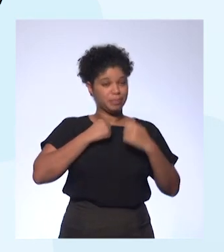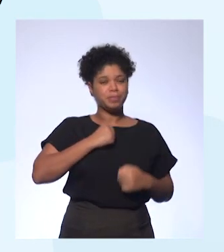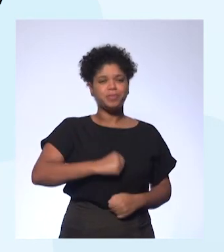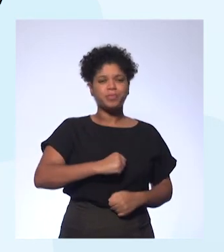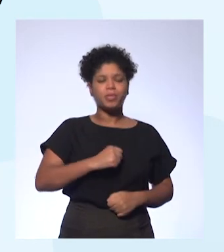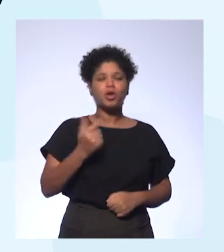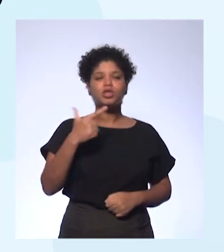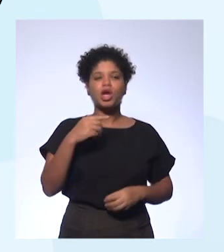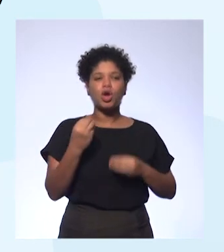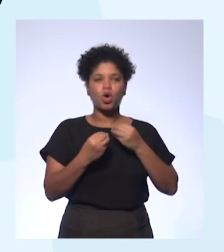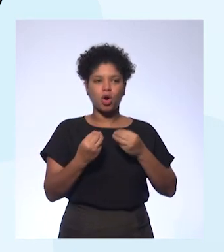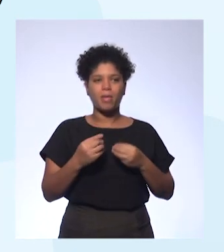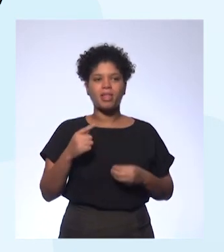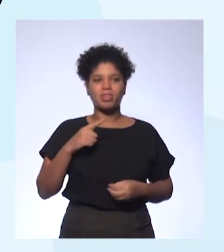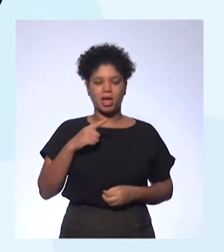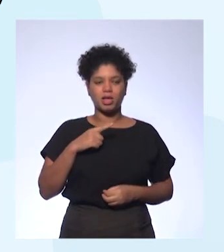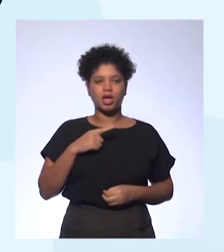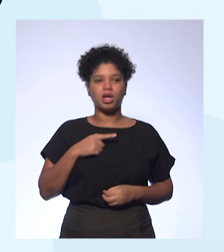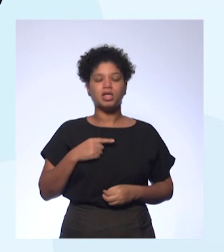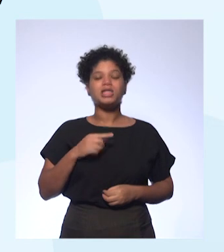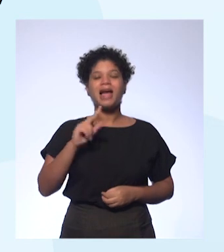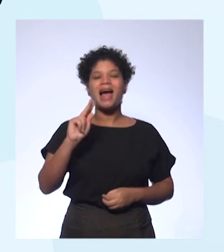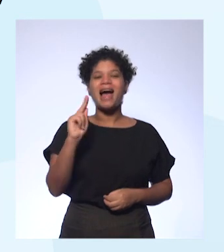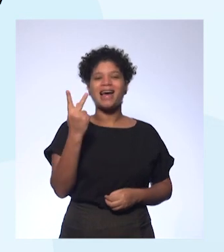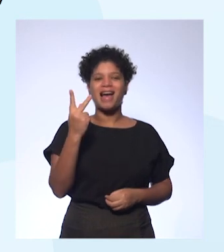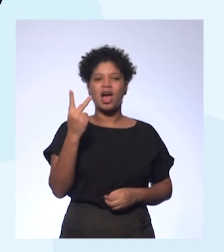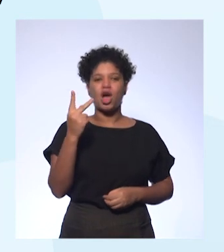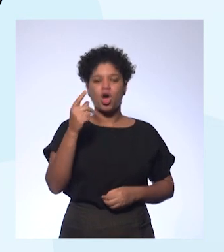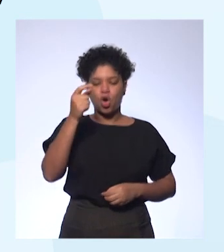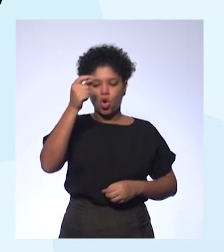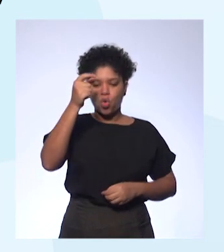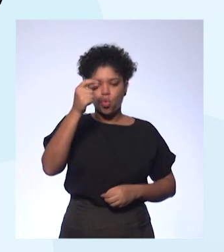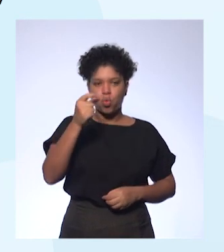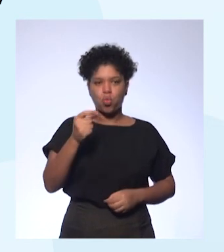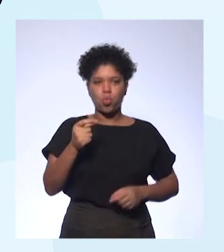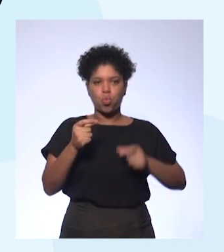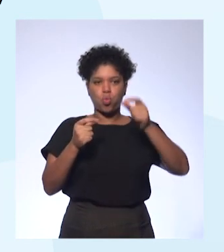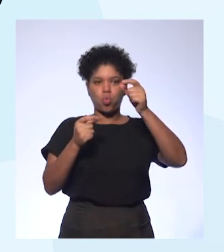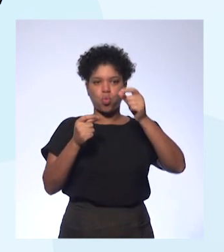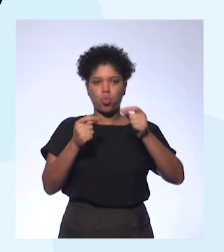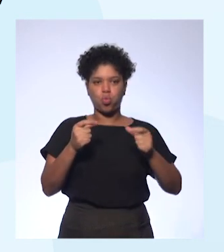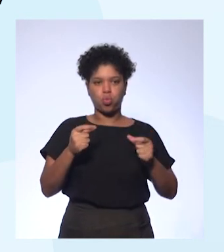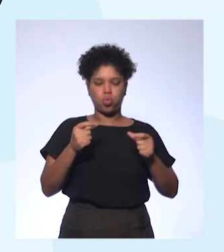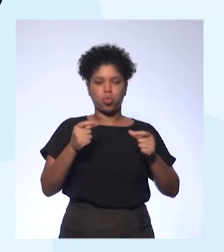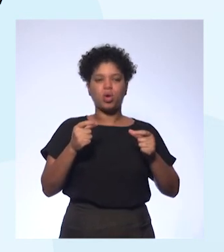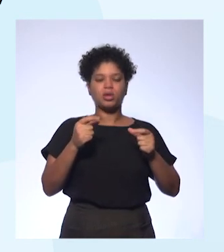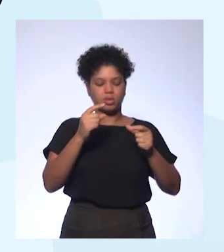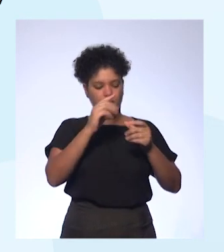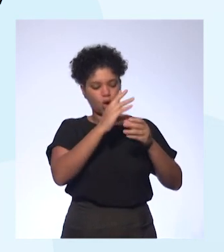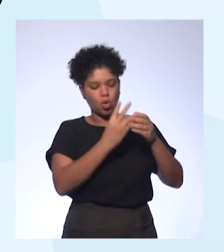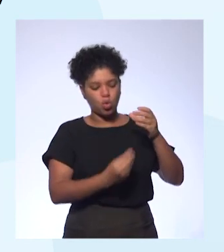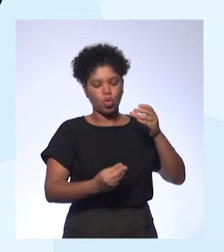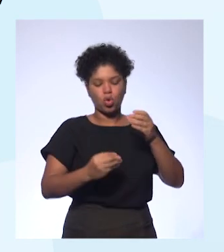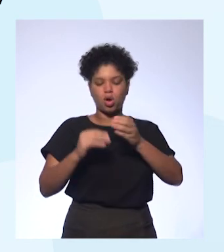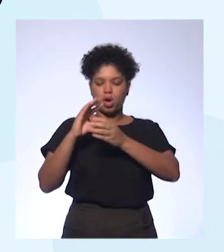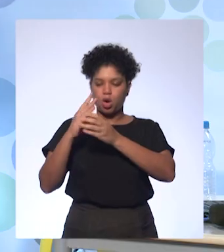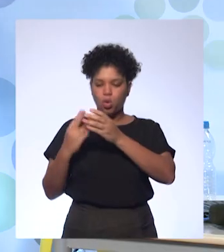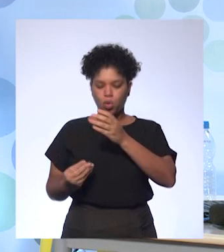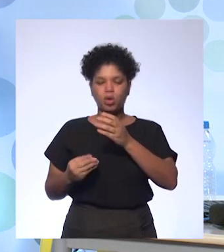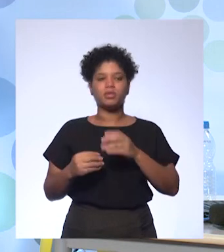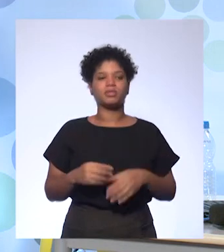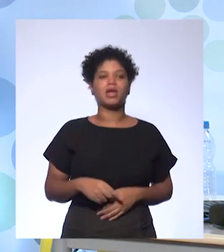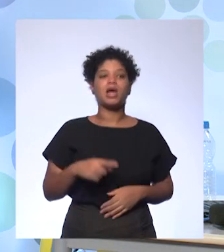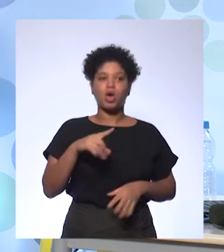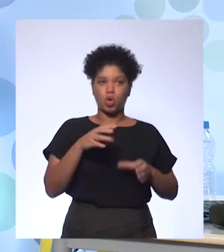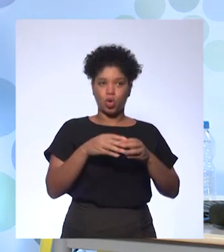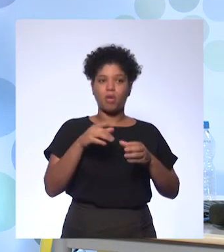por tubos em H, né, chamados de renetes. Eles vão apresentar sistema digestório completo. Então, esse grupo já tem boca